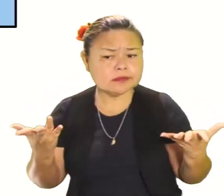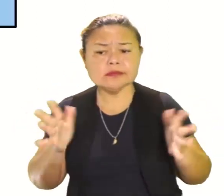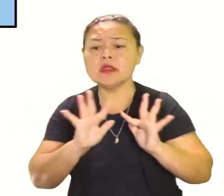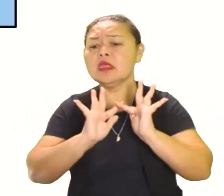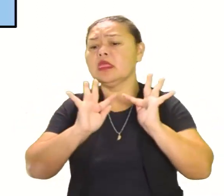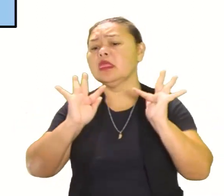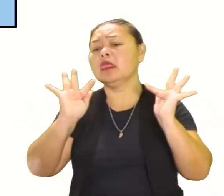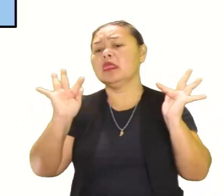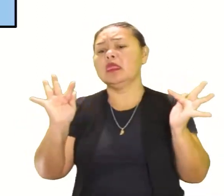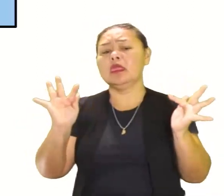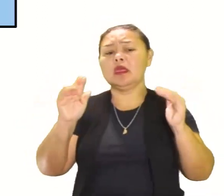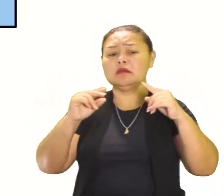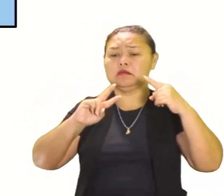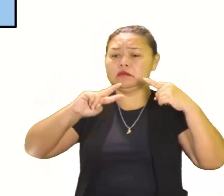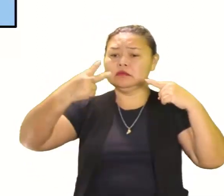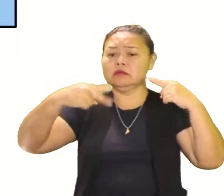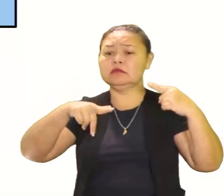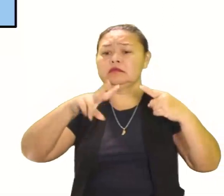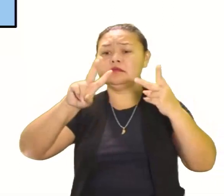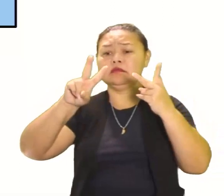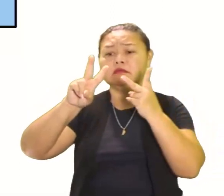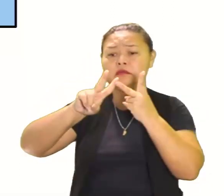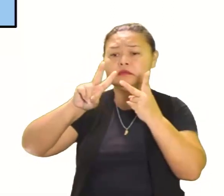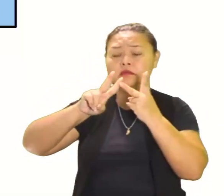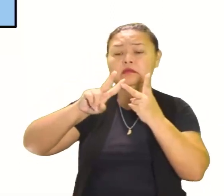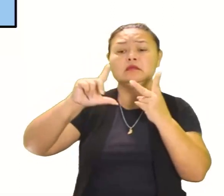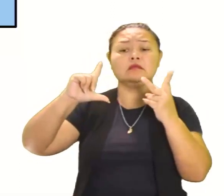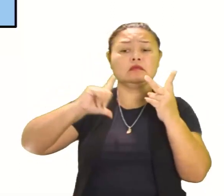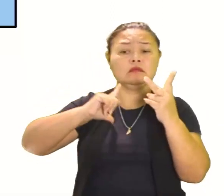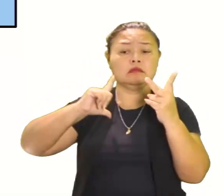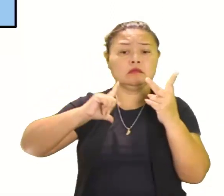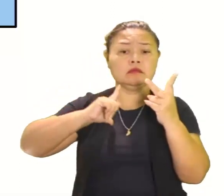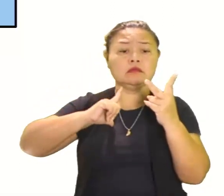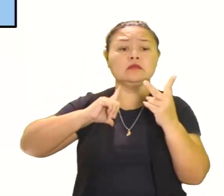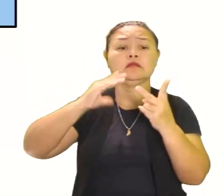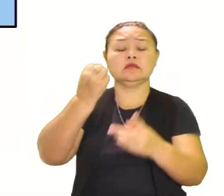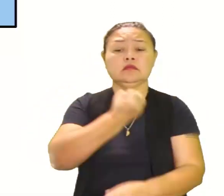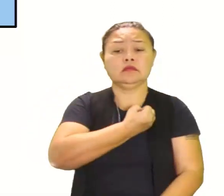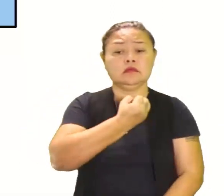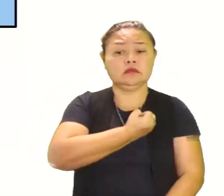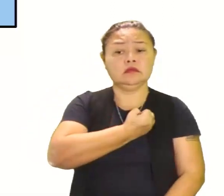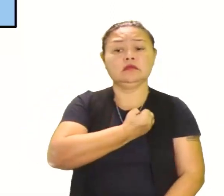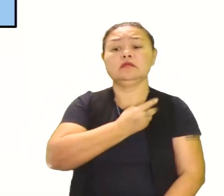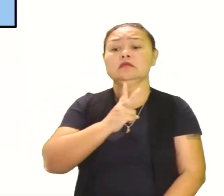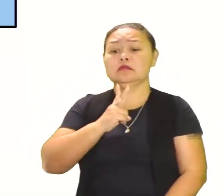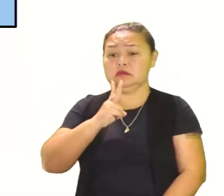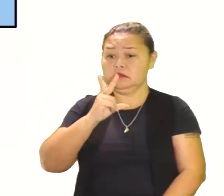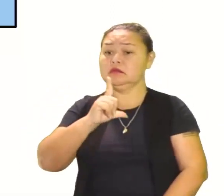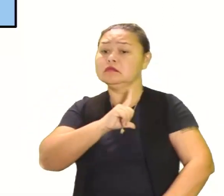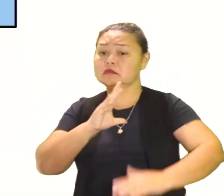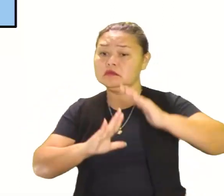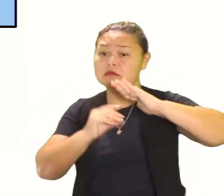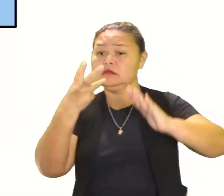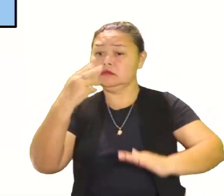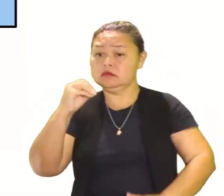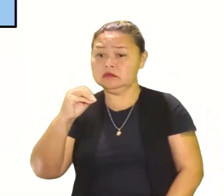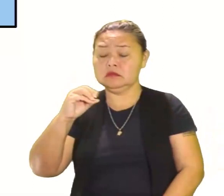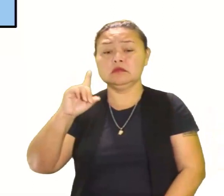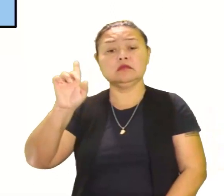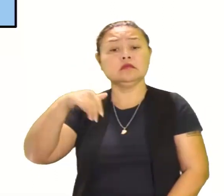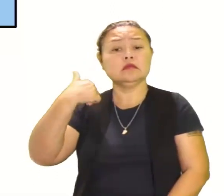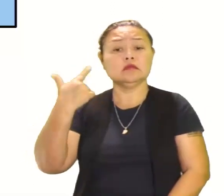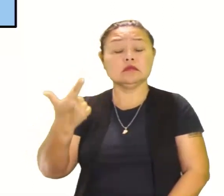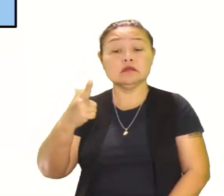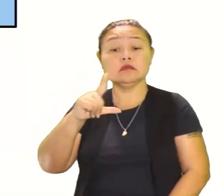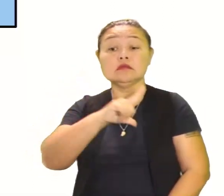professor? Simples. Na grandeza vetorial, nós vimos que o número vem com seu potencial 30. E aí nós